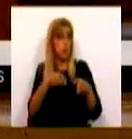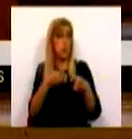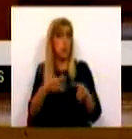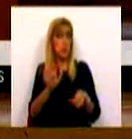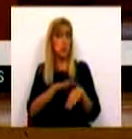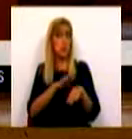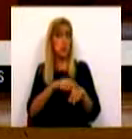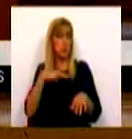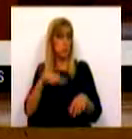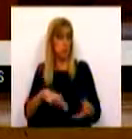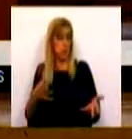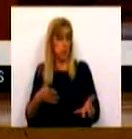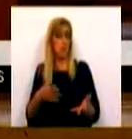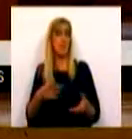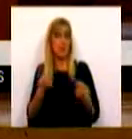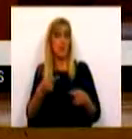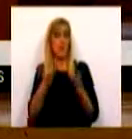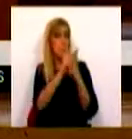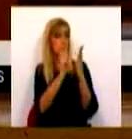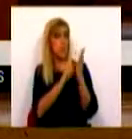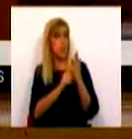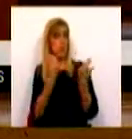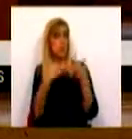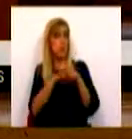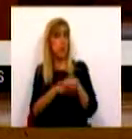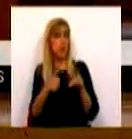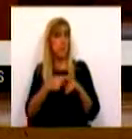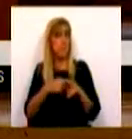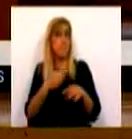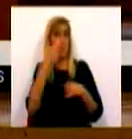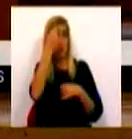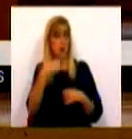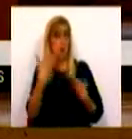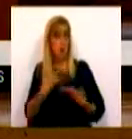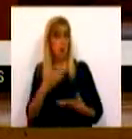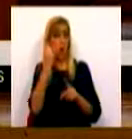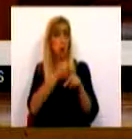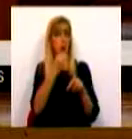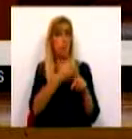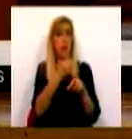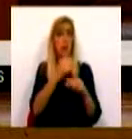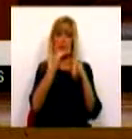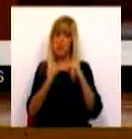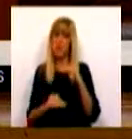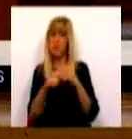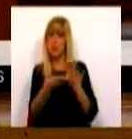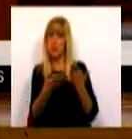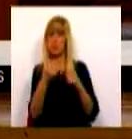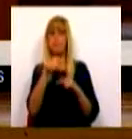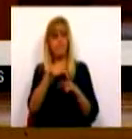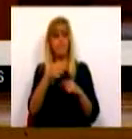esquerda portuguesa, numa agenda que integra as aspirações históricas e atuais de combate às desigualdades,